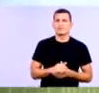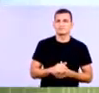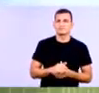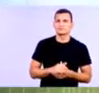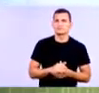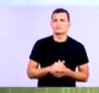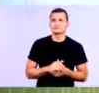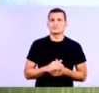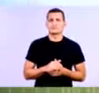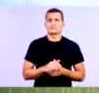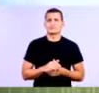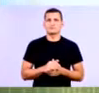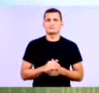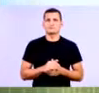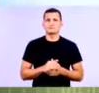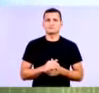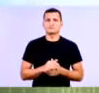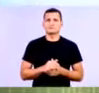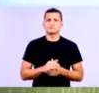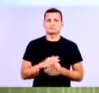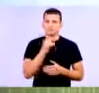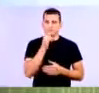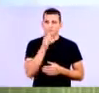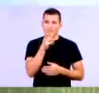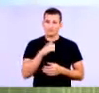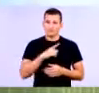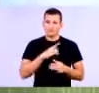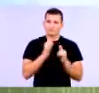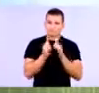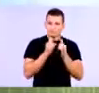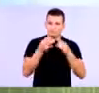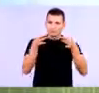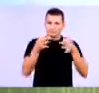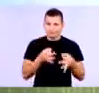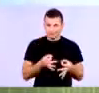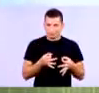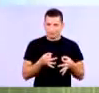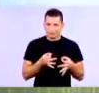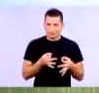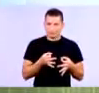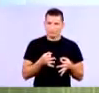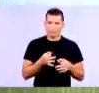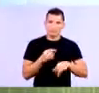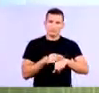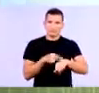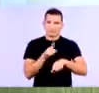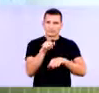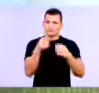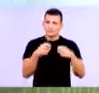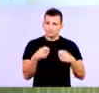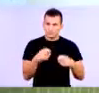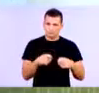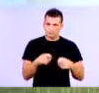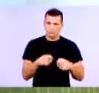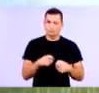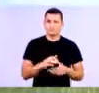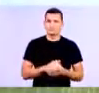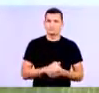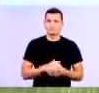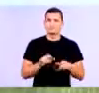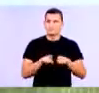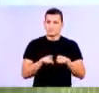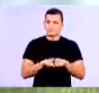não dispensa ninguém. Então, se você tem informações corretas, adequadas, no momento que você precisa, ela também é